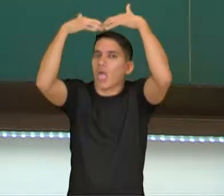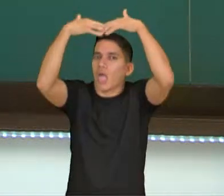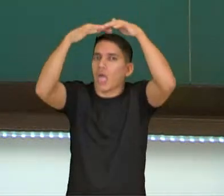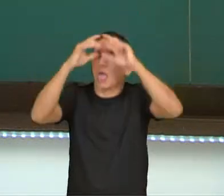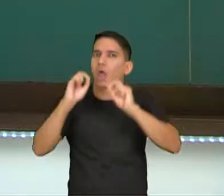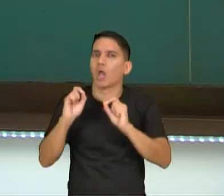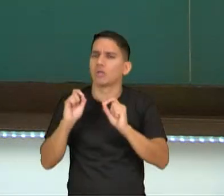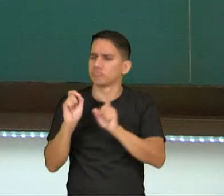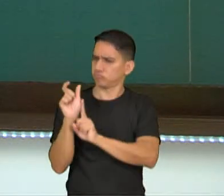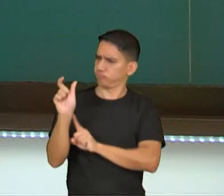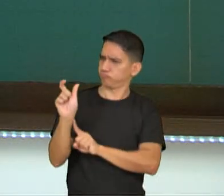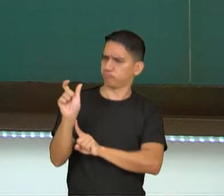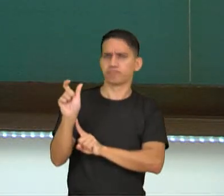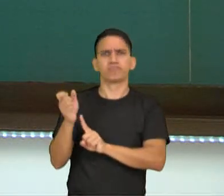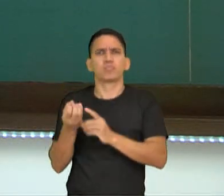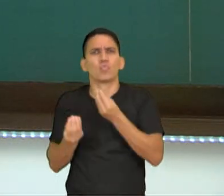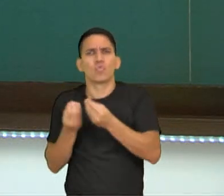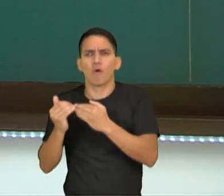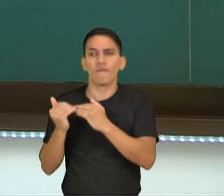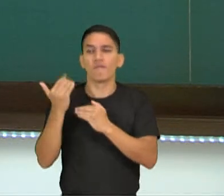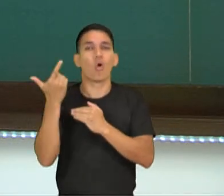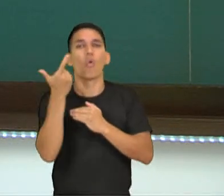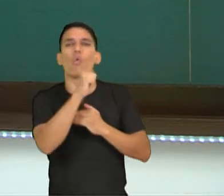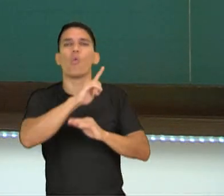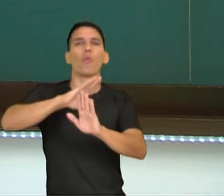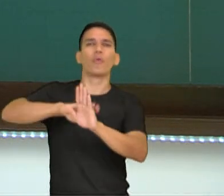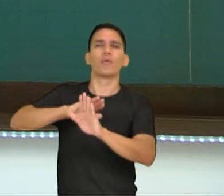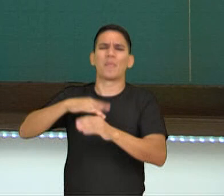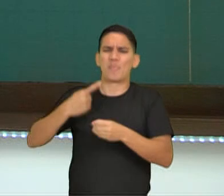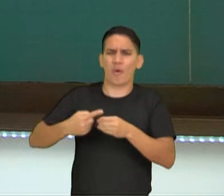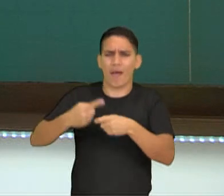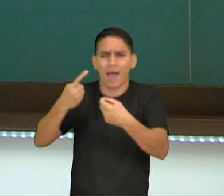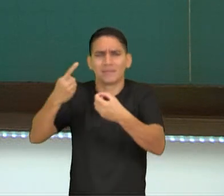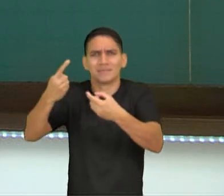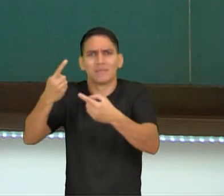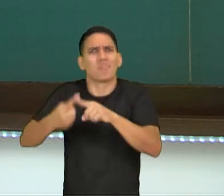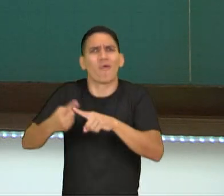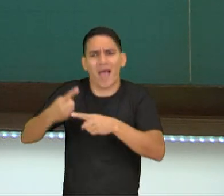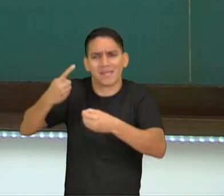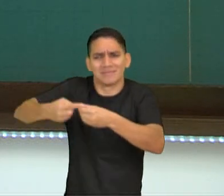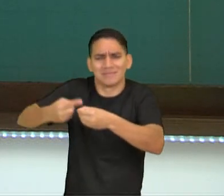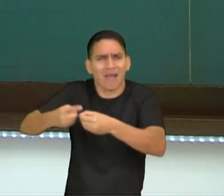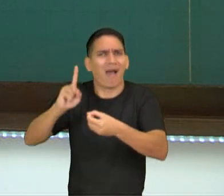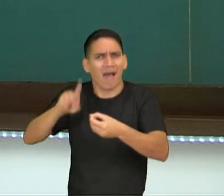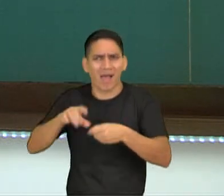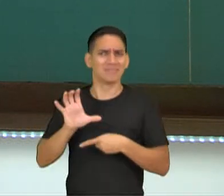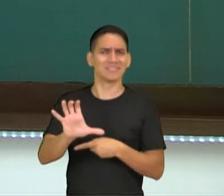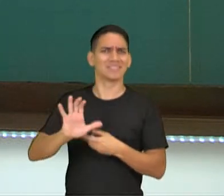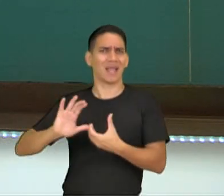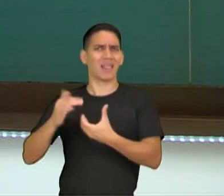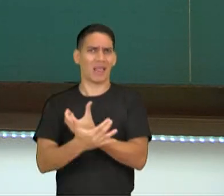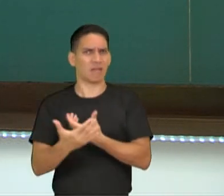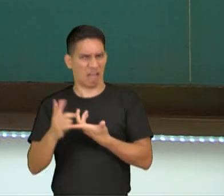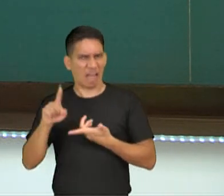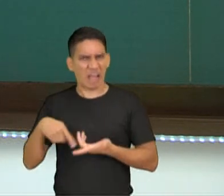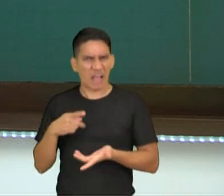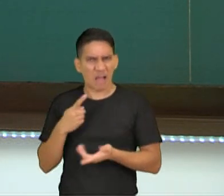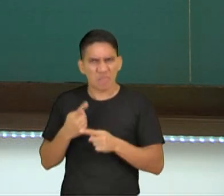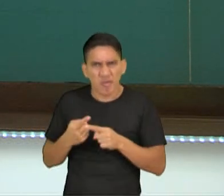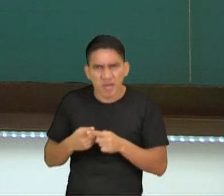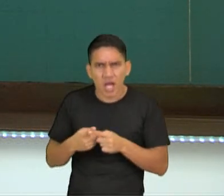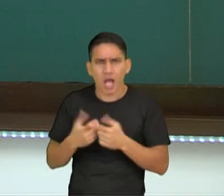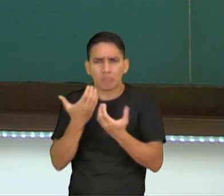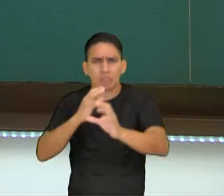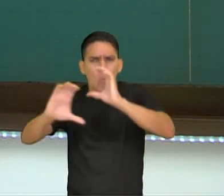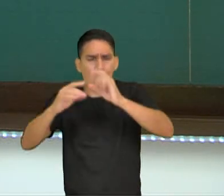extraverbal, porque que a cidade acabou recebendo essa denominação. Né? Será que lá são cantadas várias cantigas interessantes? Por que que é